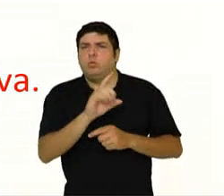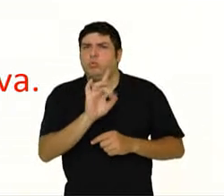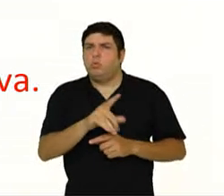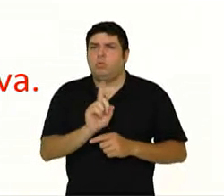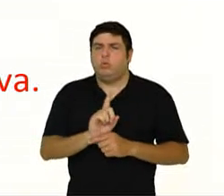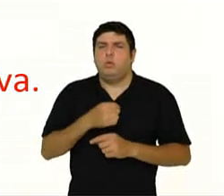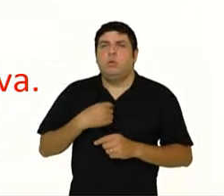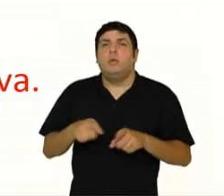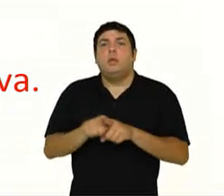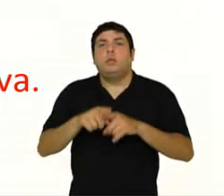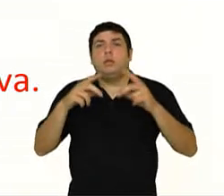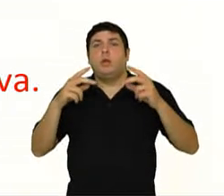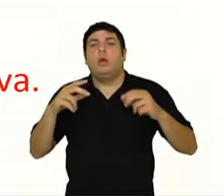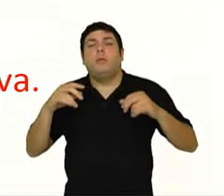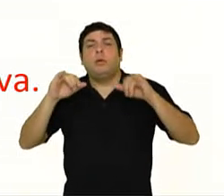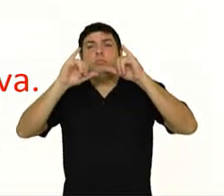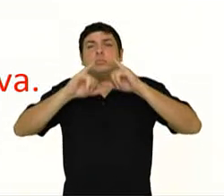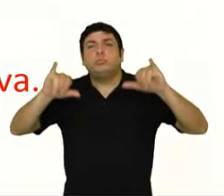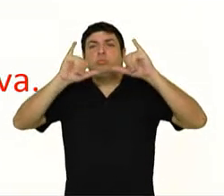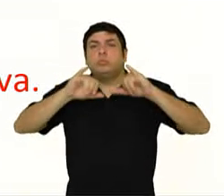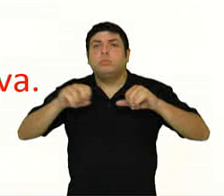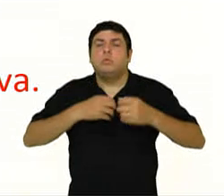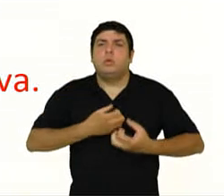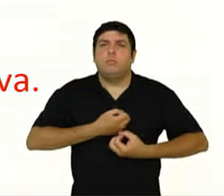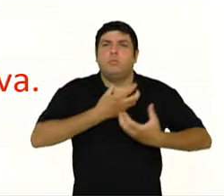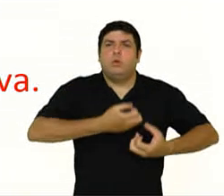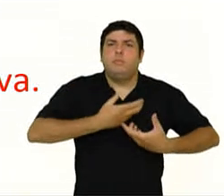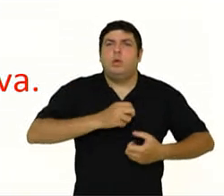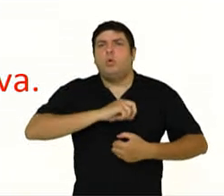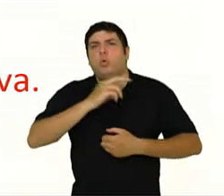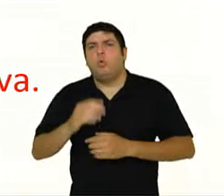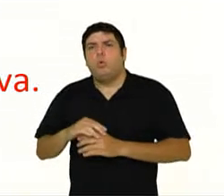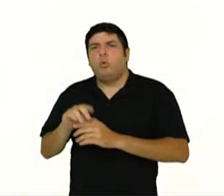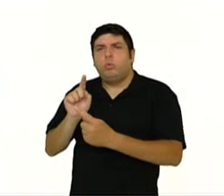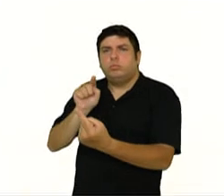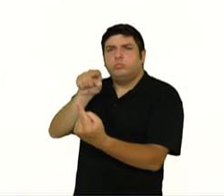propaganda também pode ser poética ou conativa. Tá bom? Vamos lá?